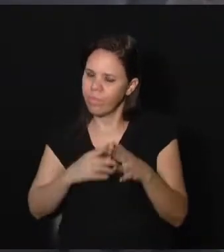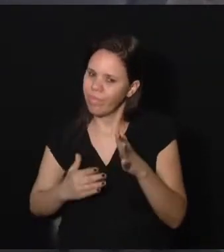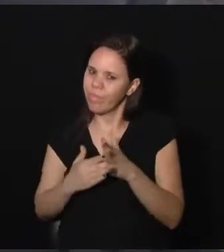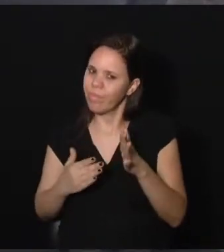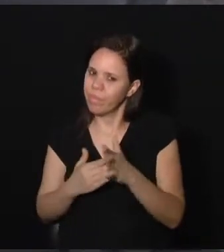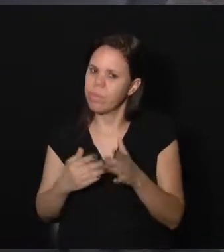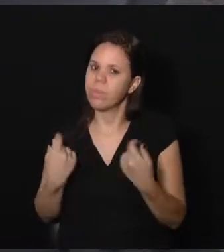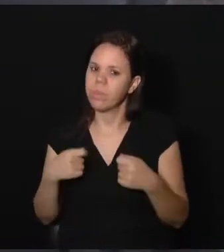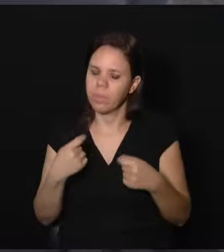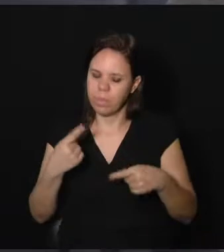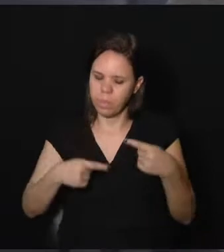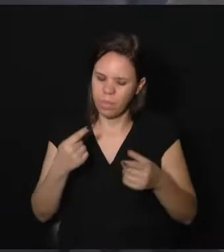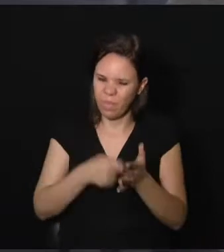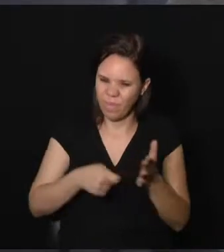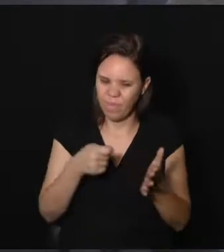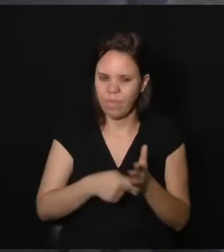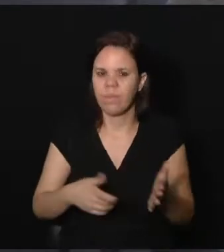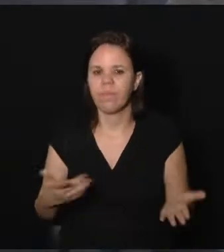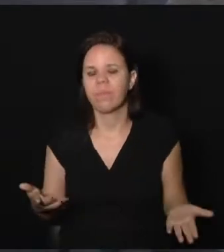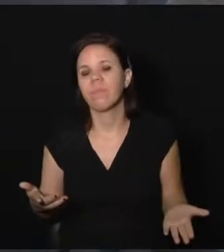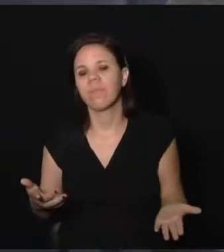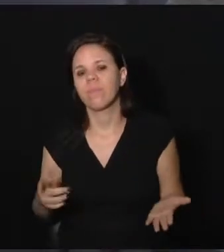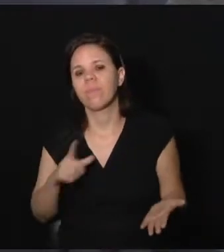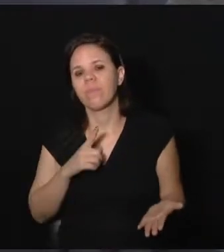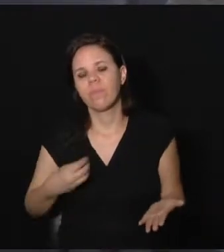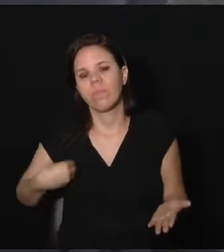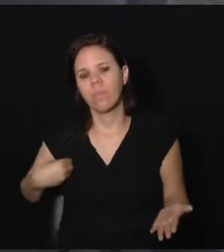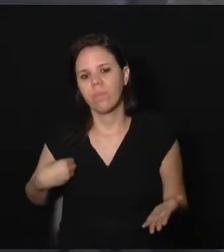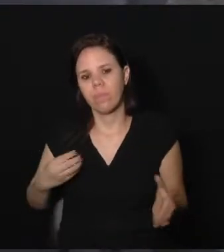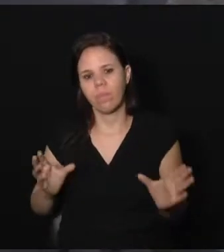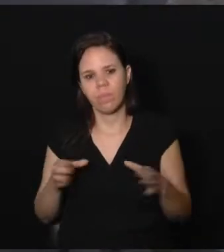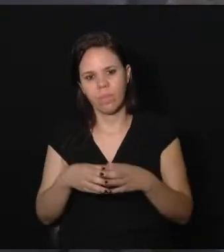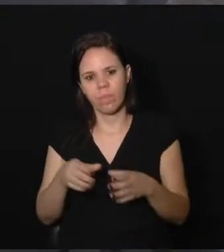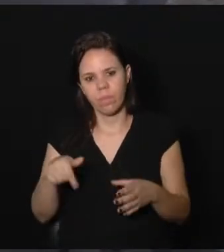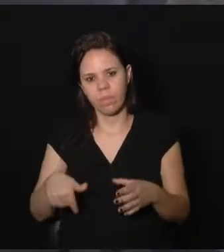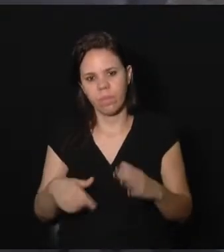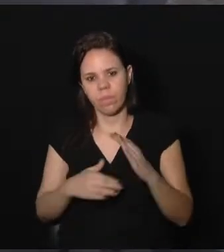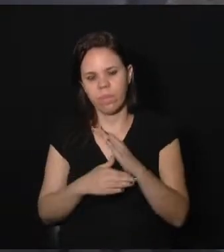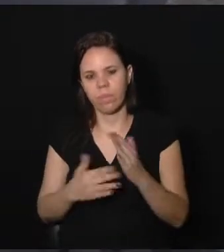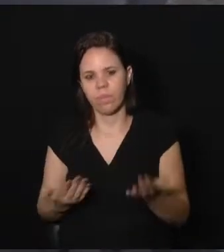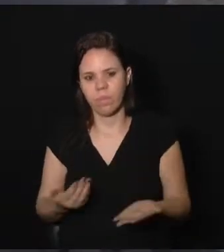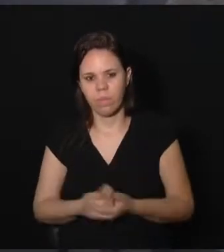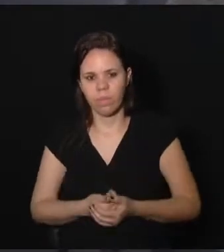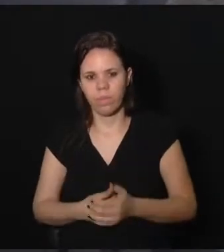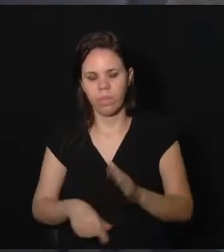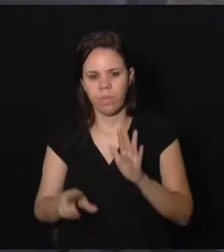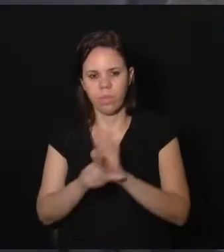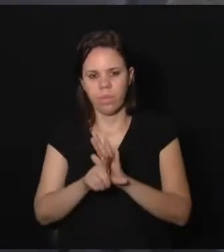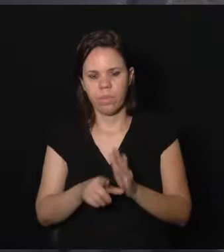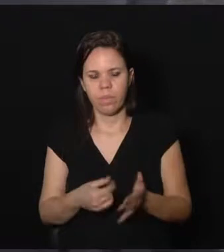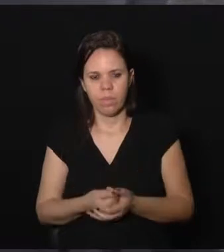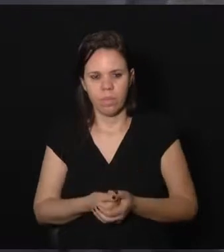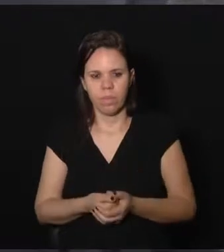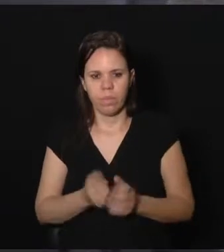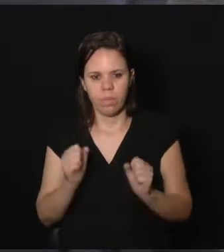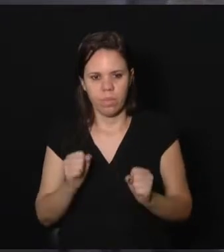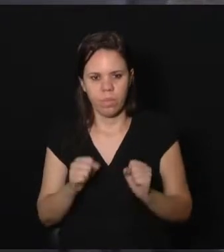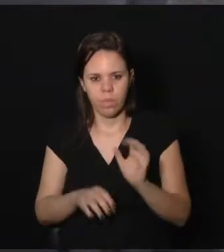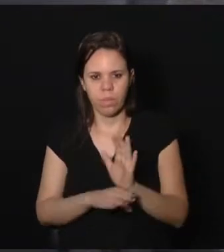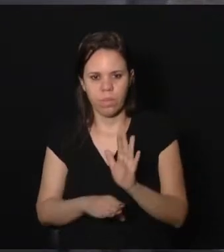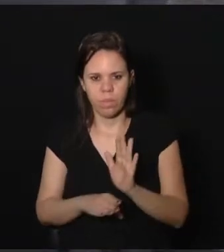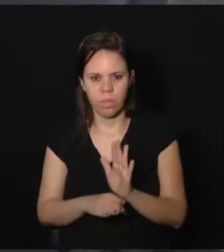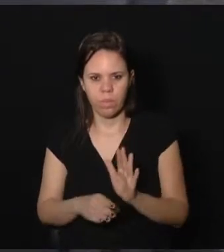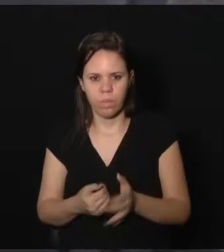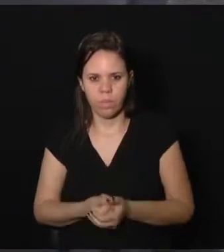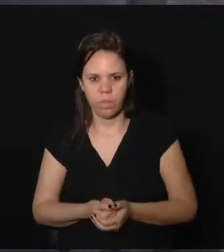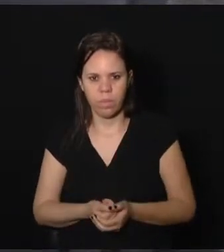das políticas, né? E para isso estamos aqui com a comissão dentro dessa casa de leis que pode nos auxiliar